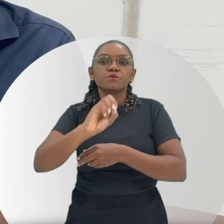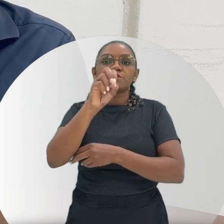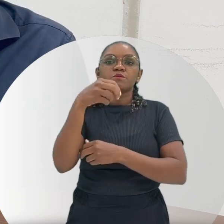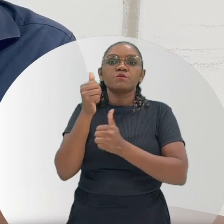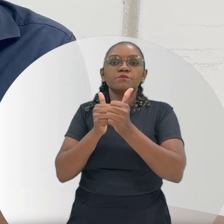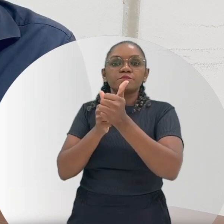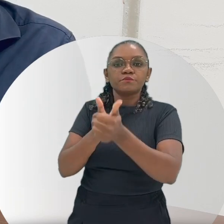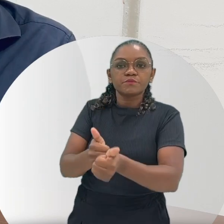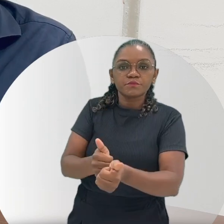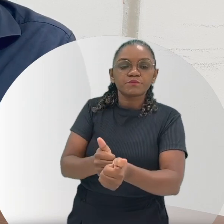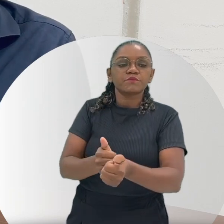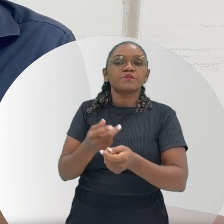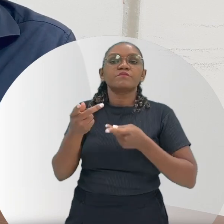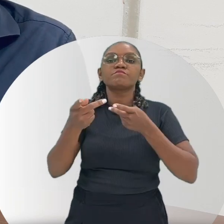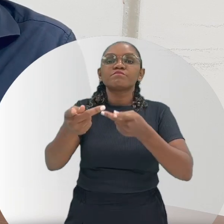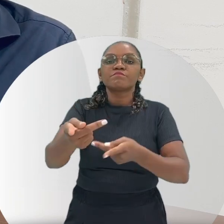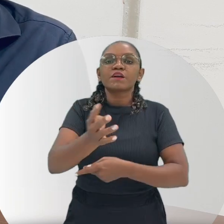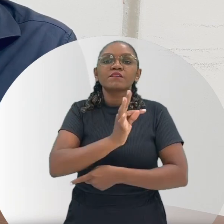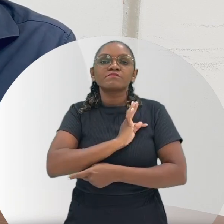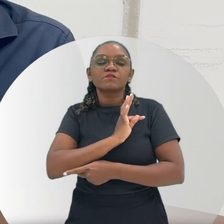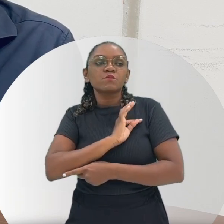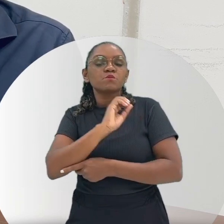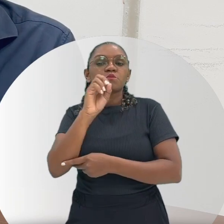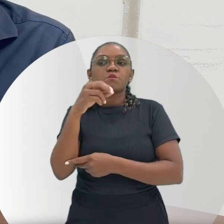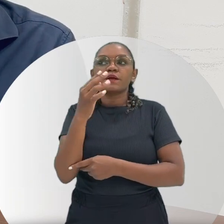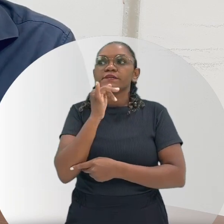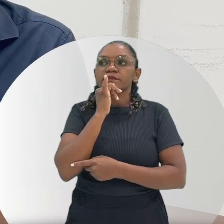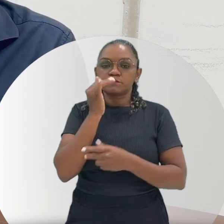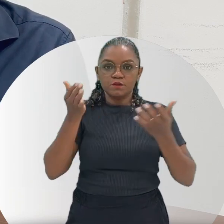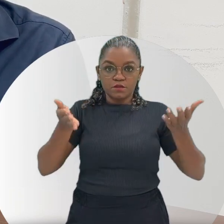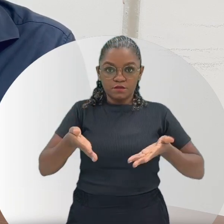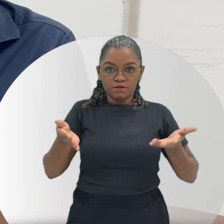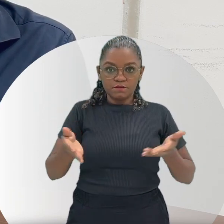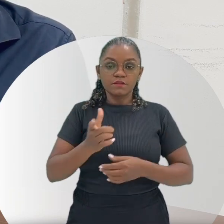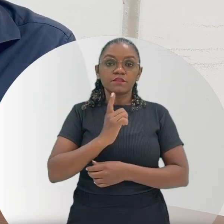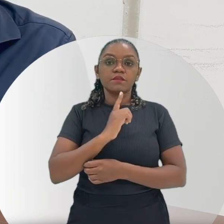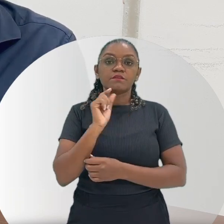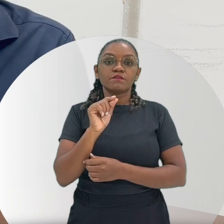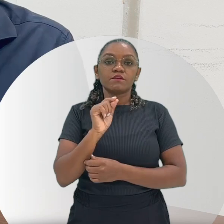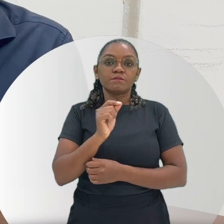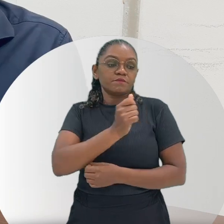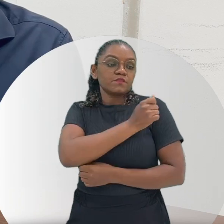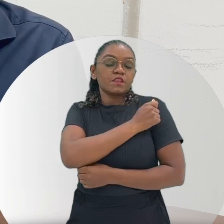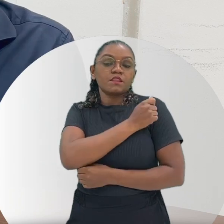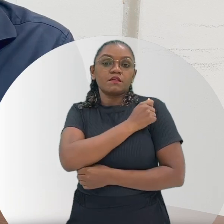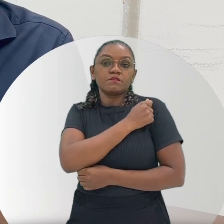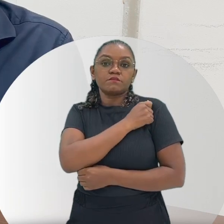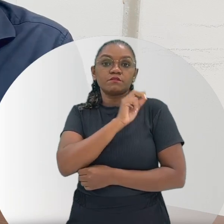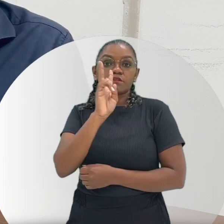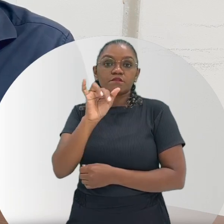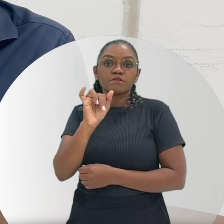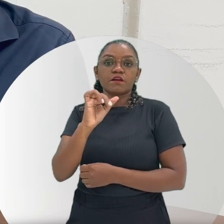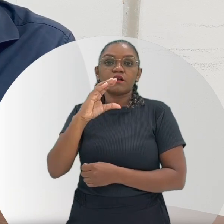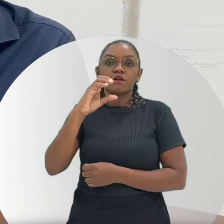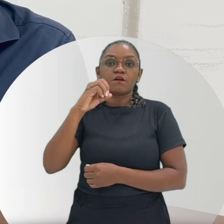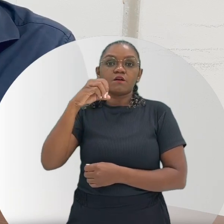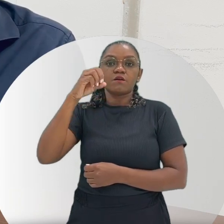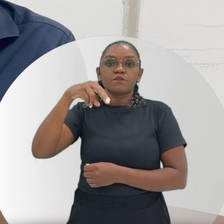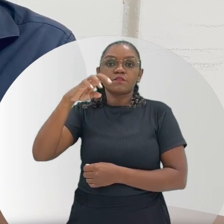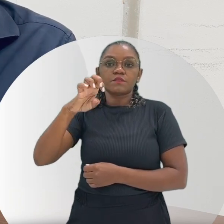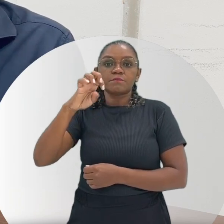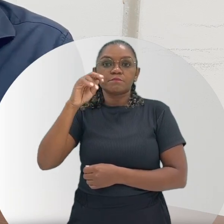uma visita técnica. Agora mesmo a gente está tramitando que um dos nossos alunos vai para o CONEP e ele precisa de um